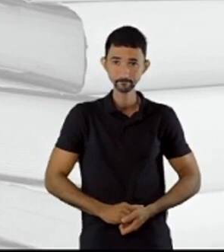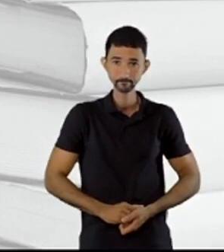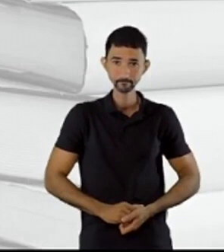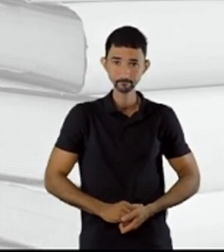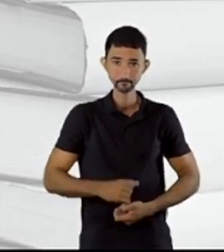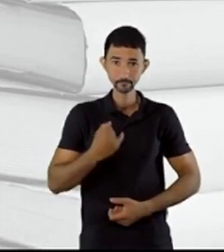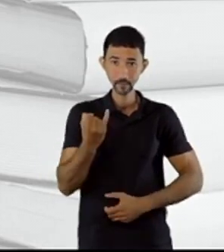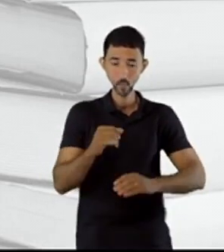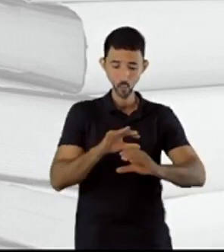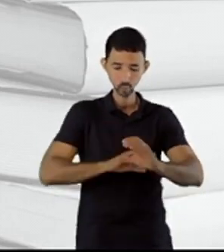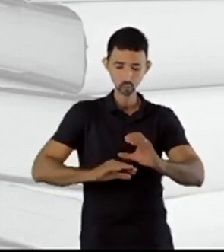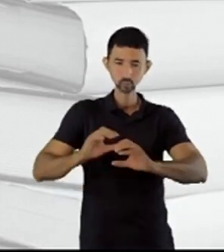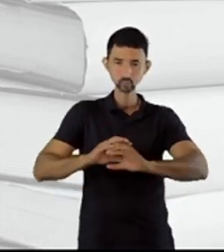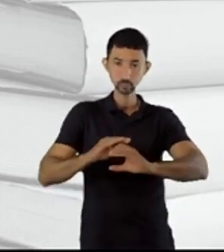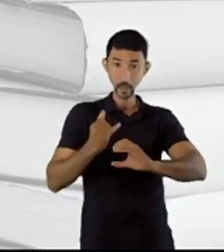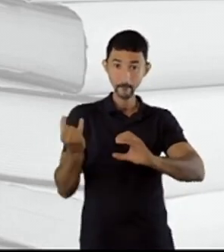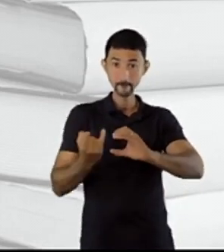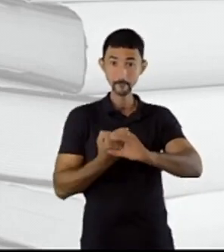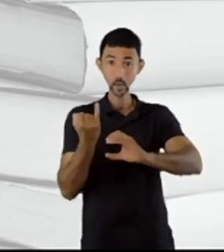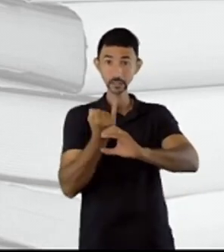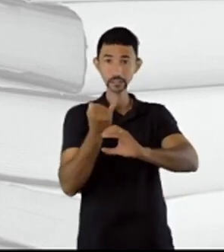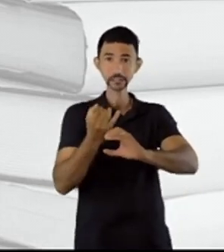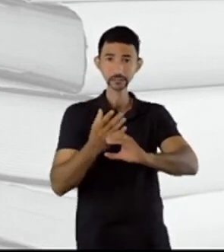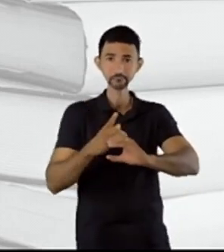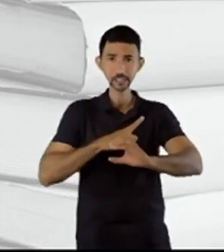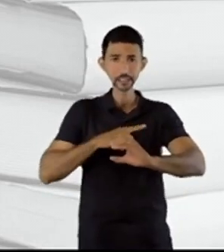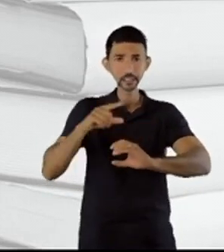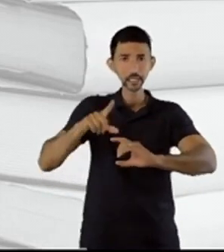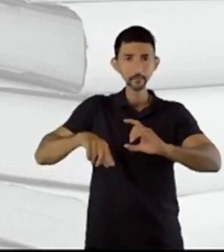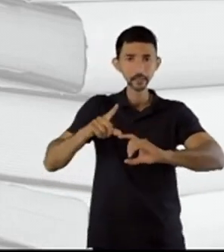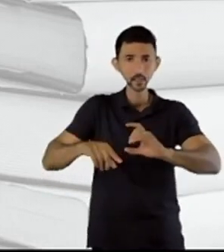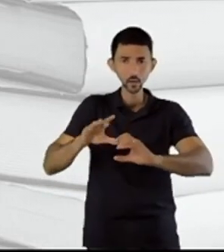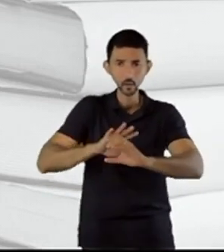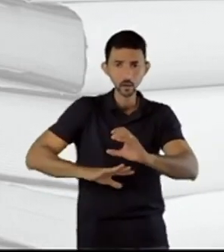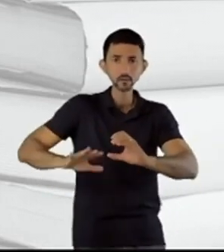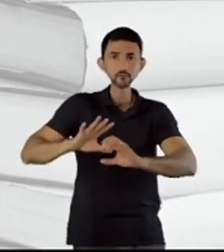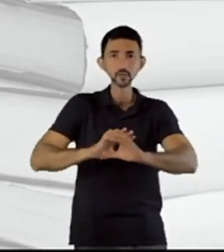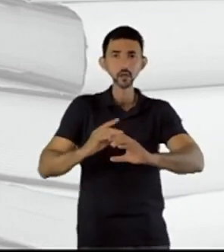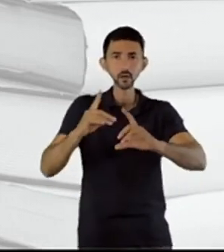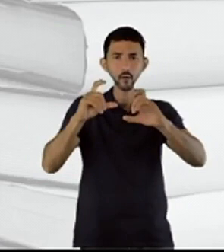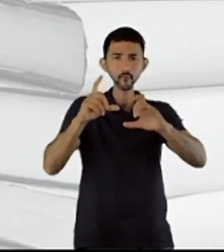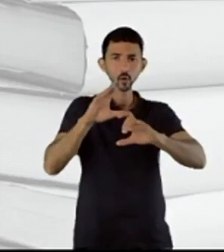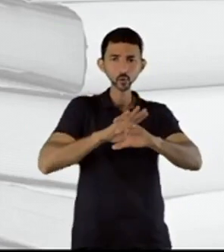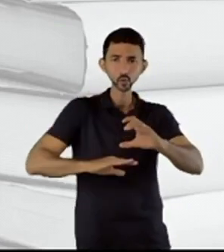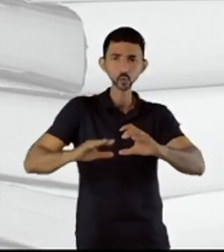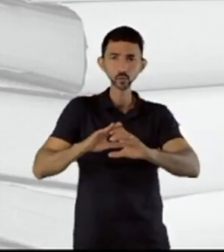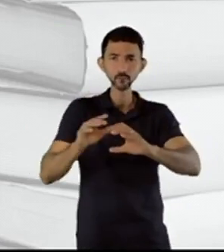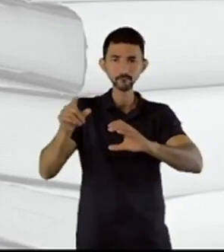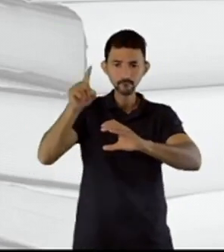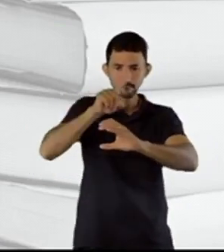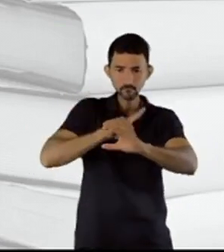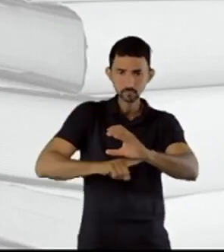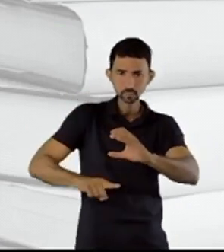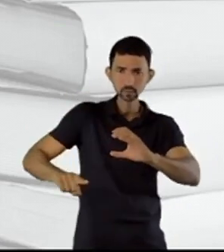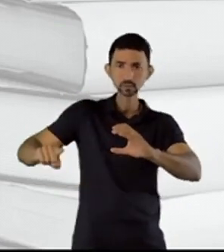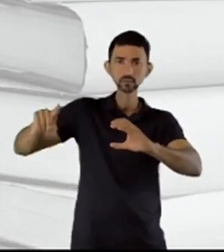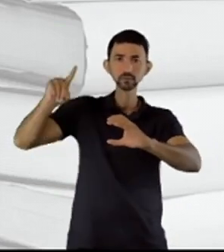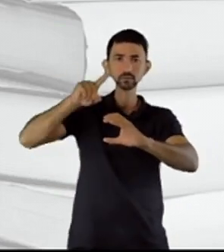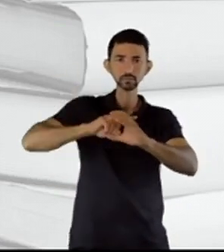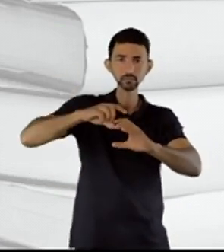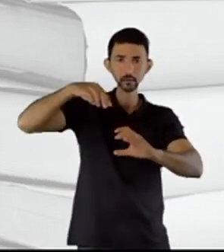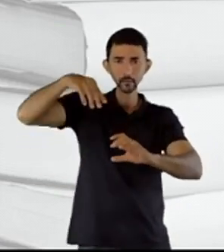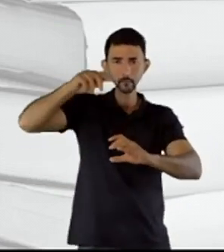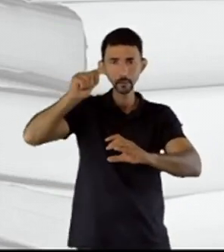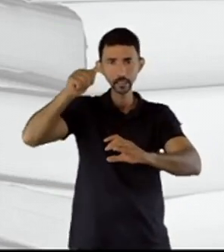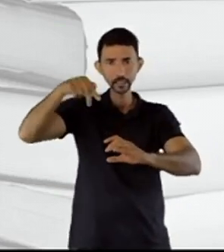núcleo, né? Você tem aqui nessa imagem o que? Os polos magnéticos, né?